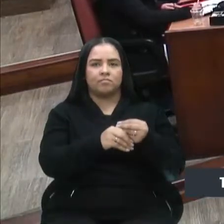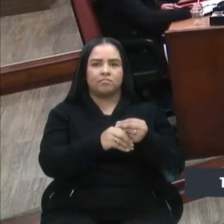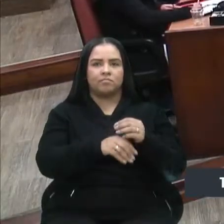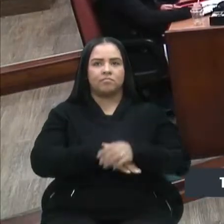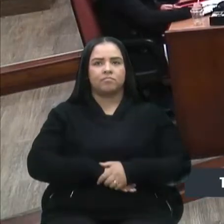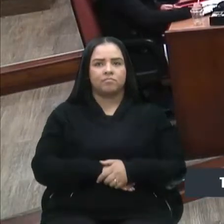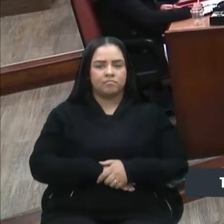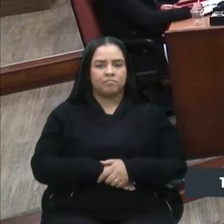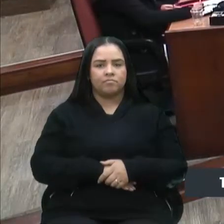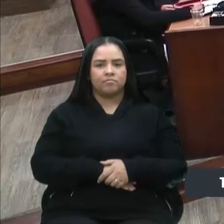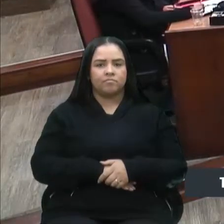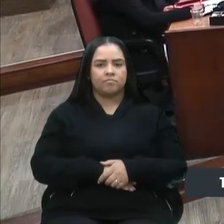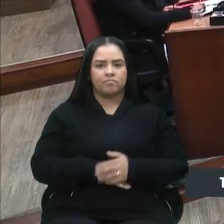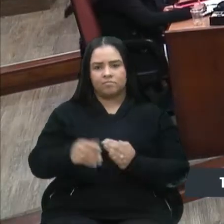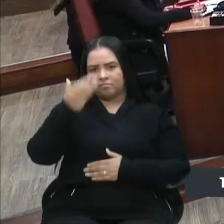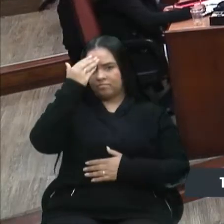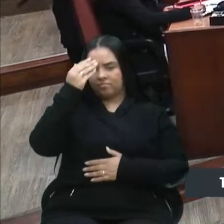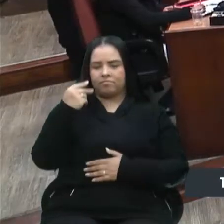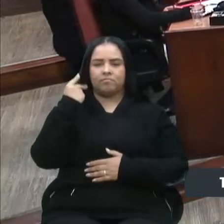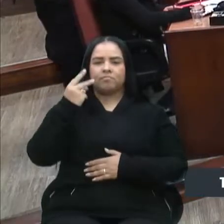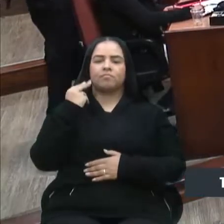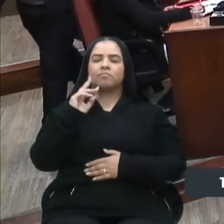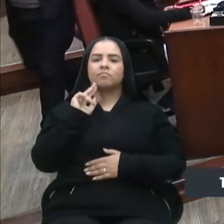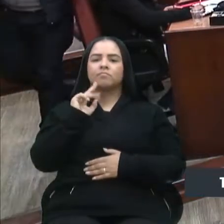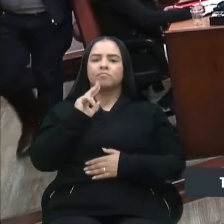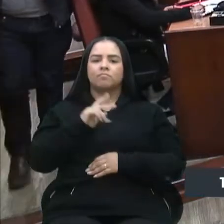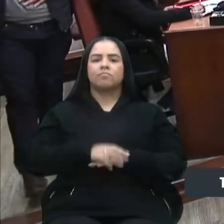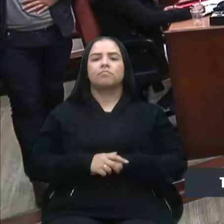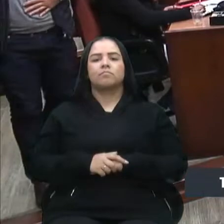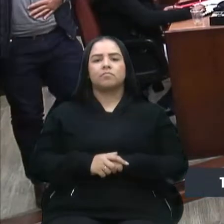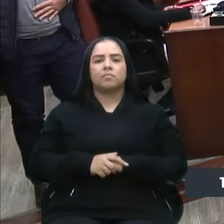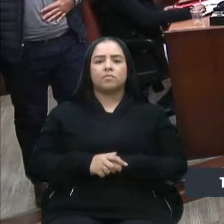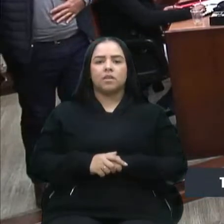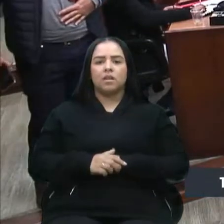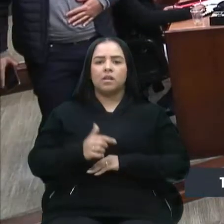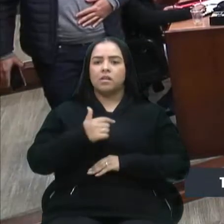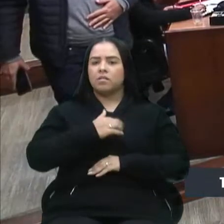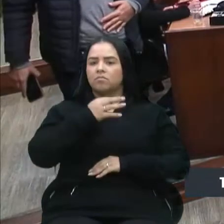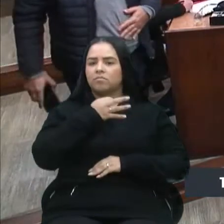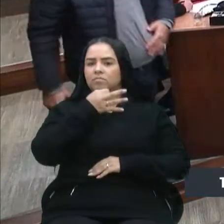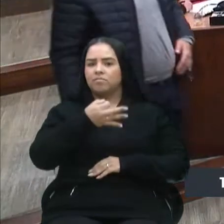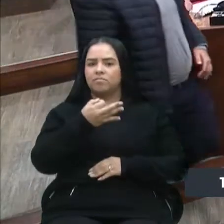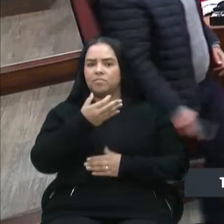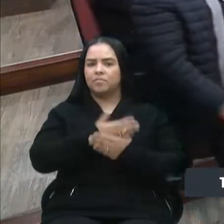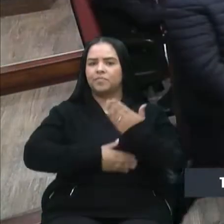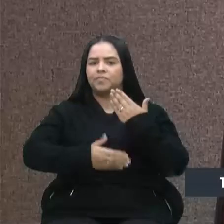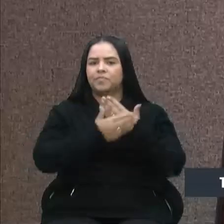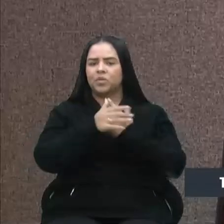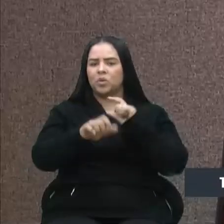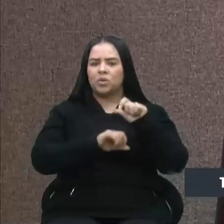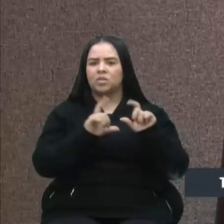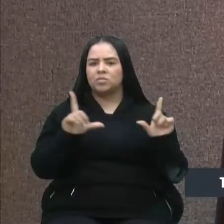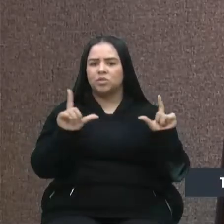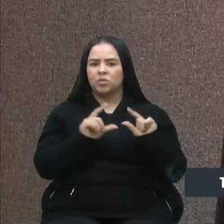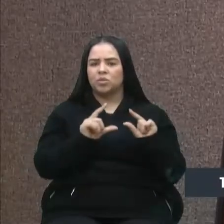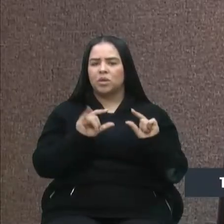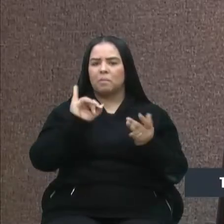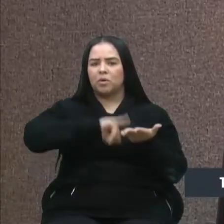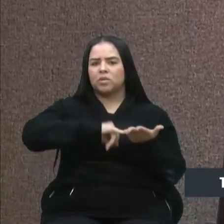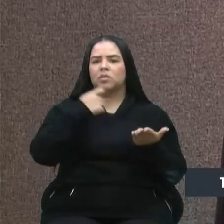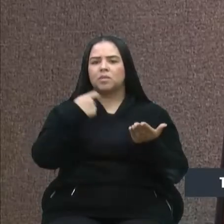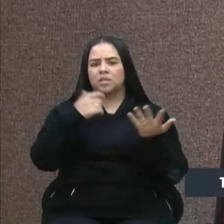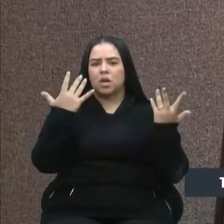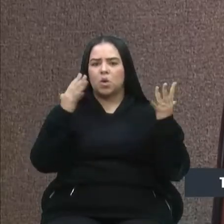Obrigado Vereador Renato eu só da opinião que toda redução de impostos tem que ser comemorada